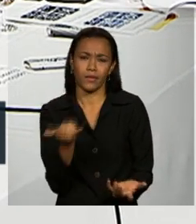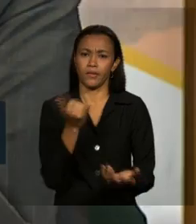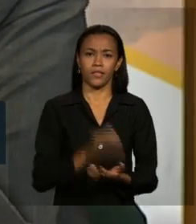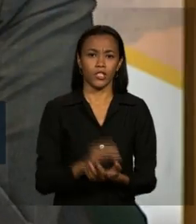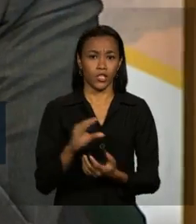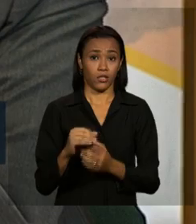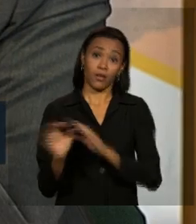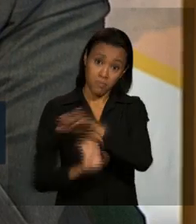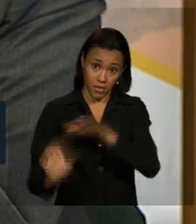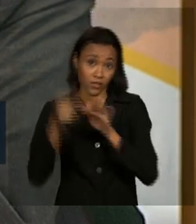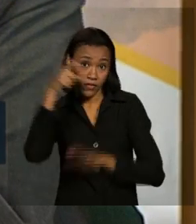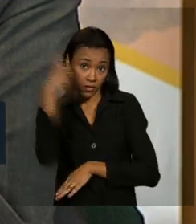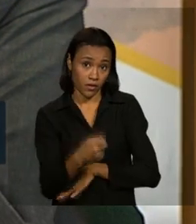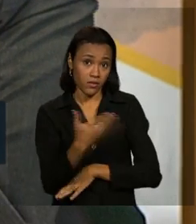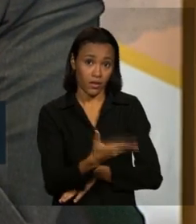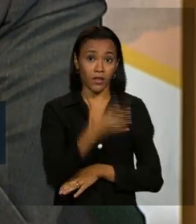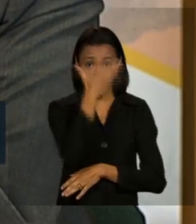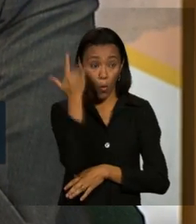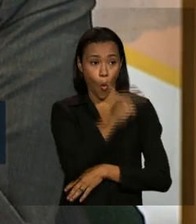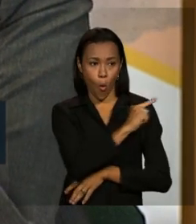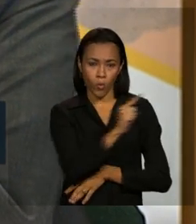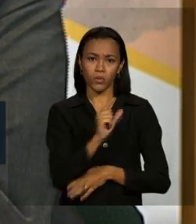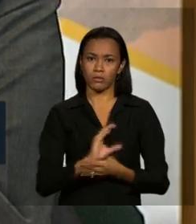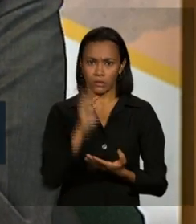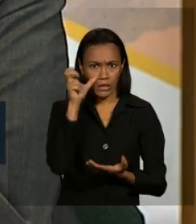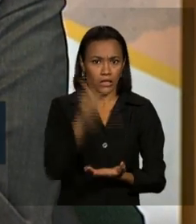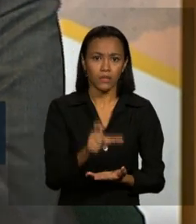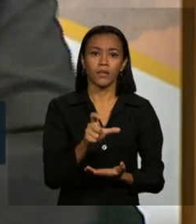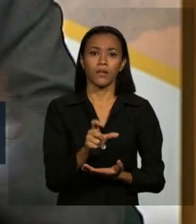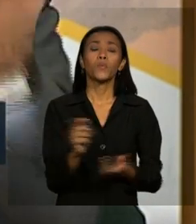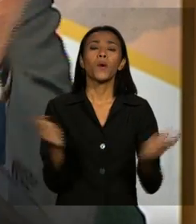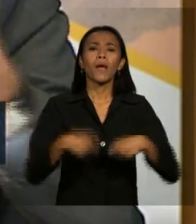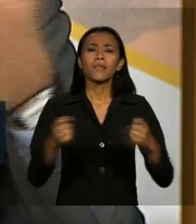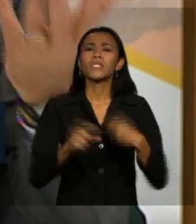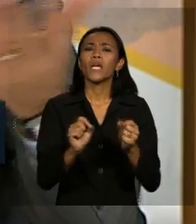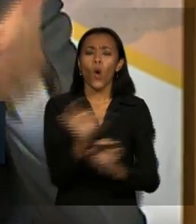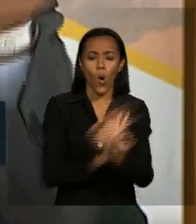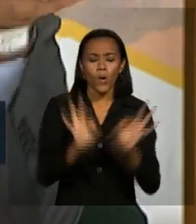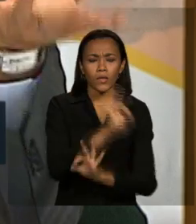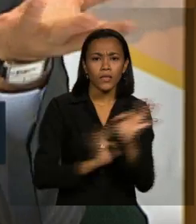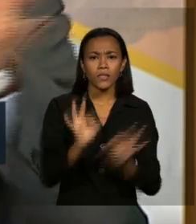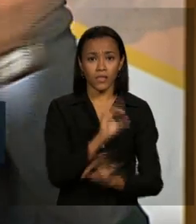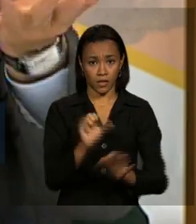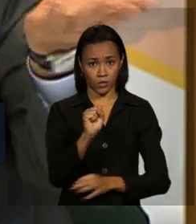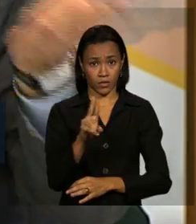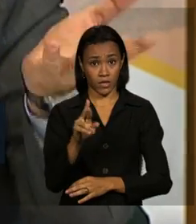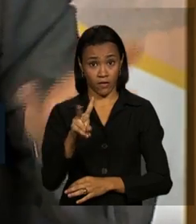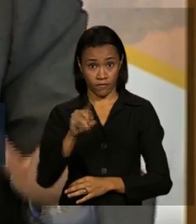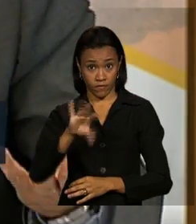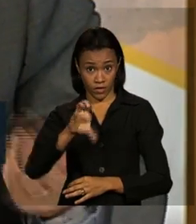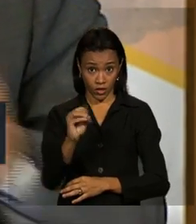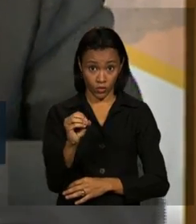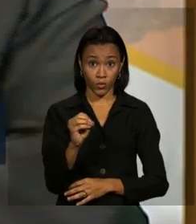concessionários de ferrovia investidores a capacidade de organizar serviços usando essa capacidade